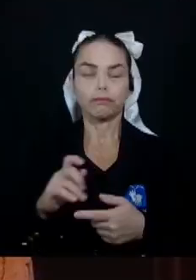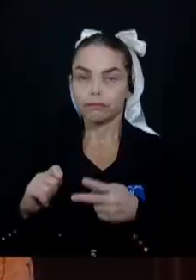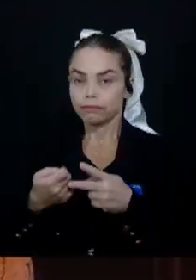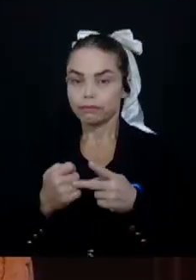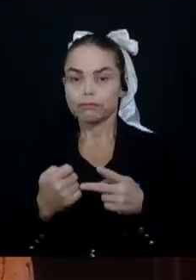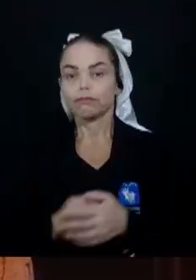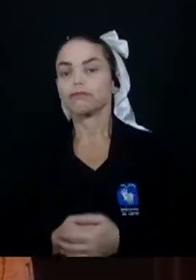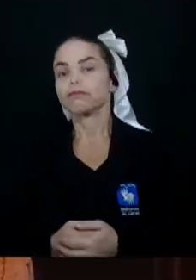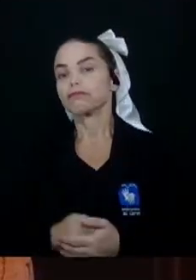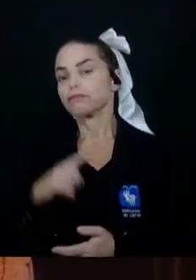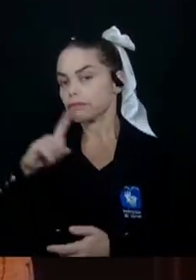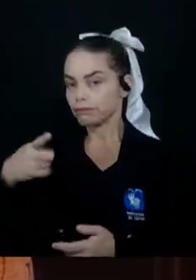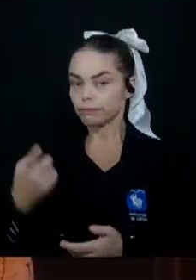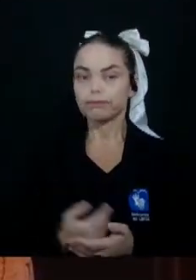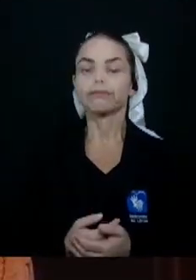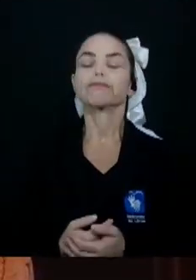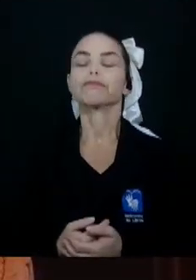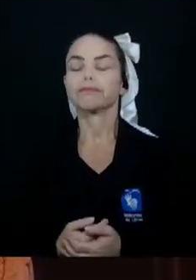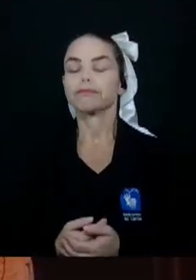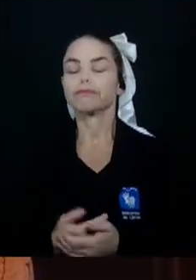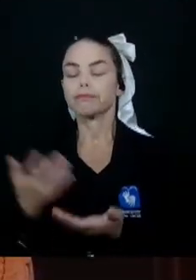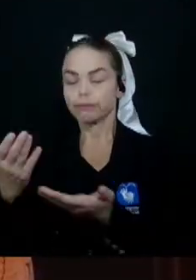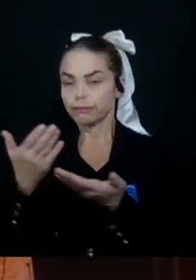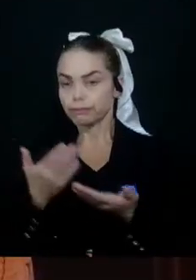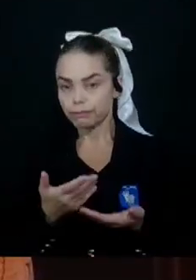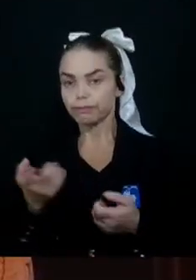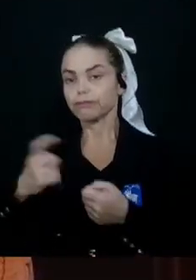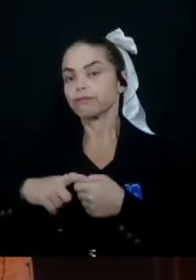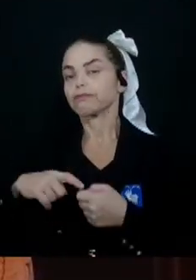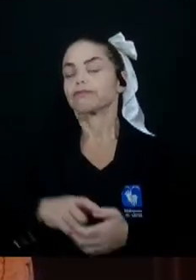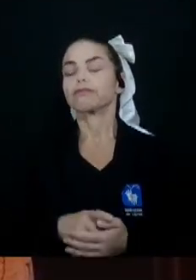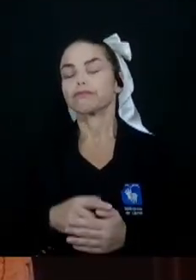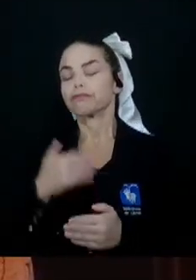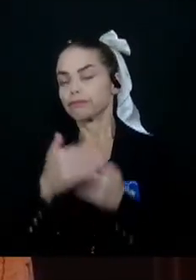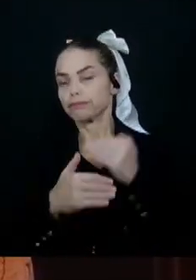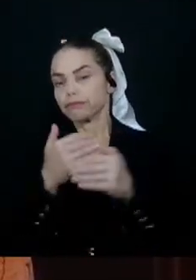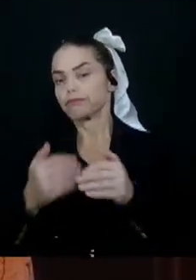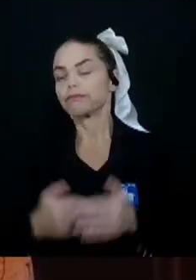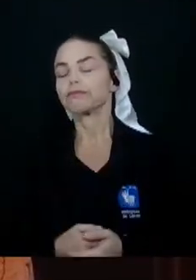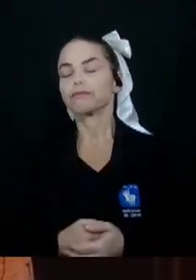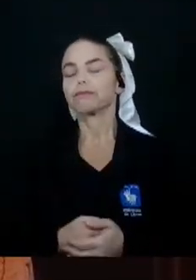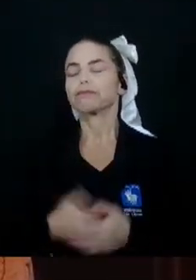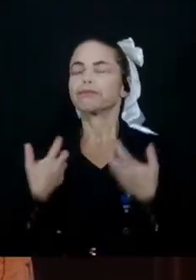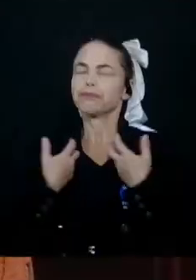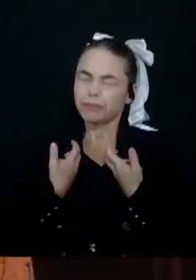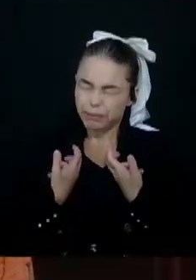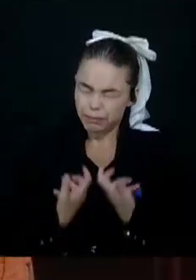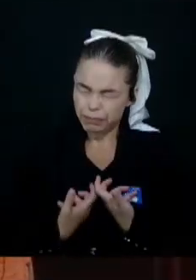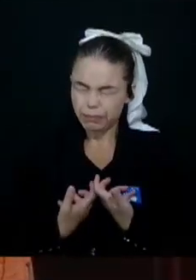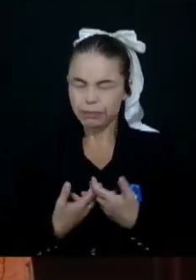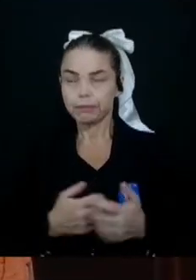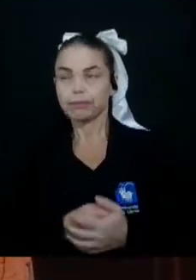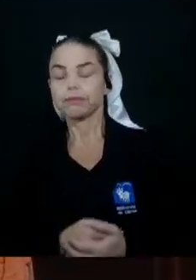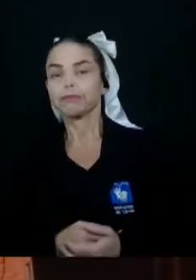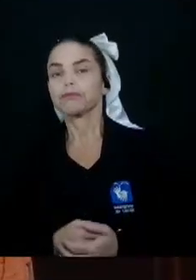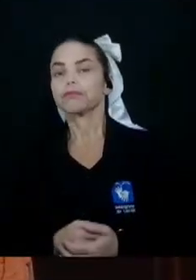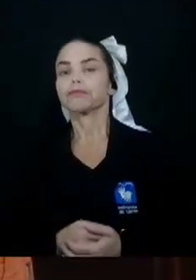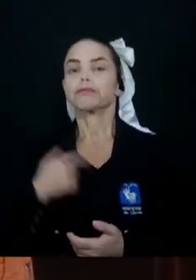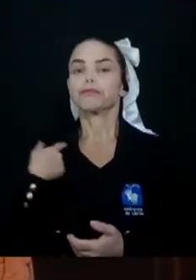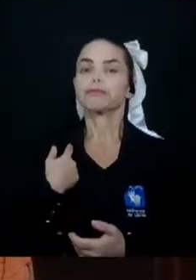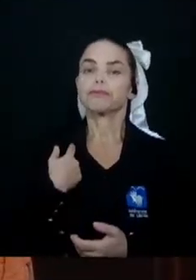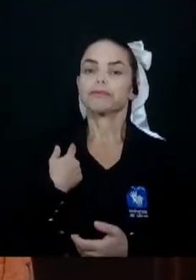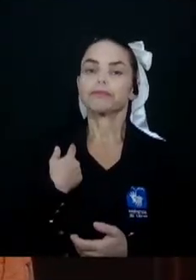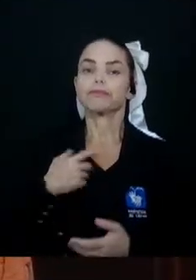depois, para receber eles de volta, tem todo esse processo e é desgastante tanto para o recurso que vai ficar perdido,